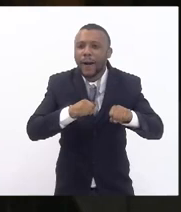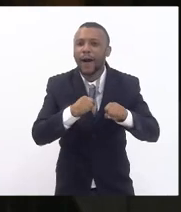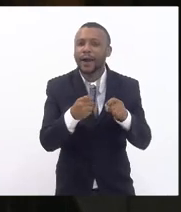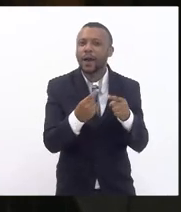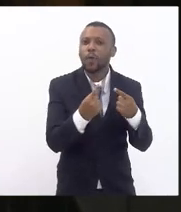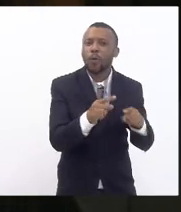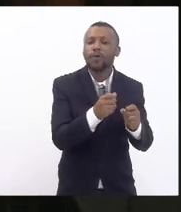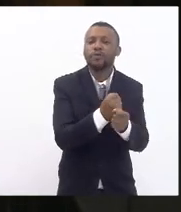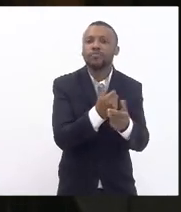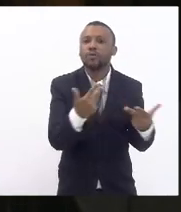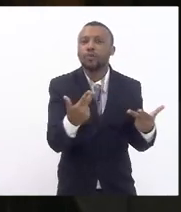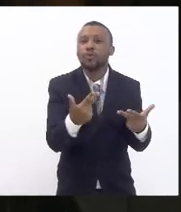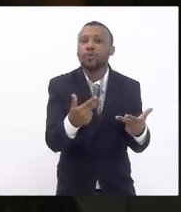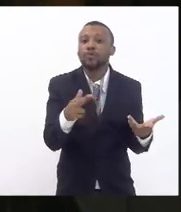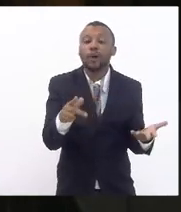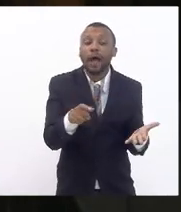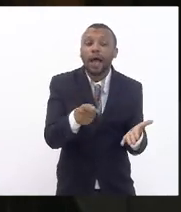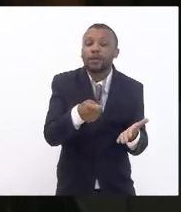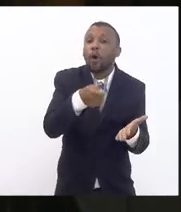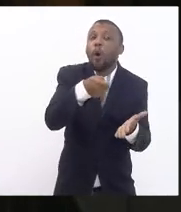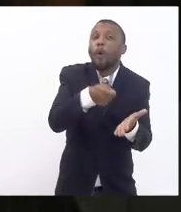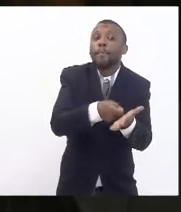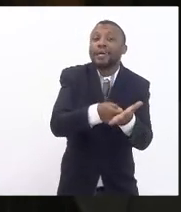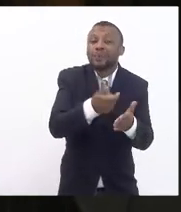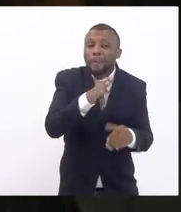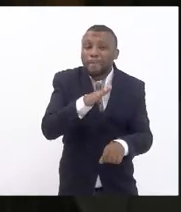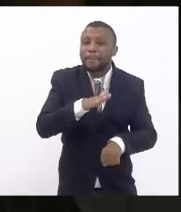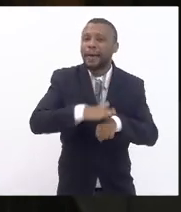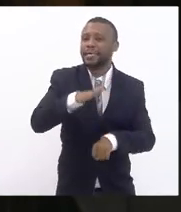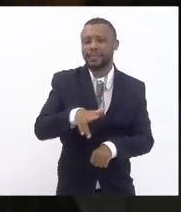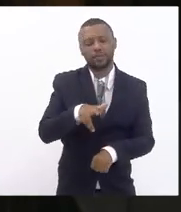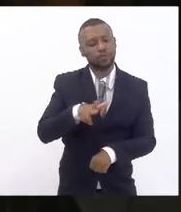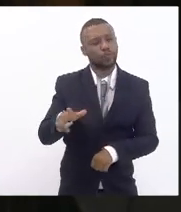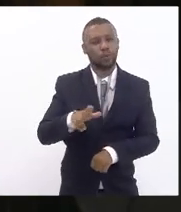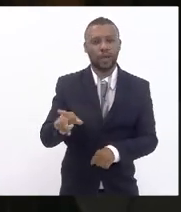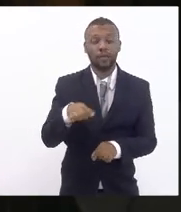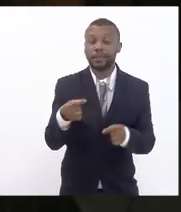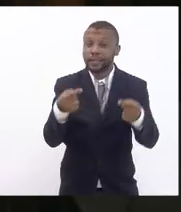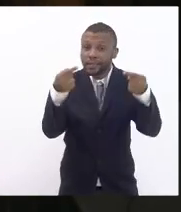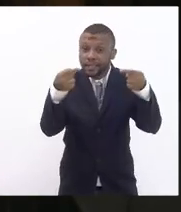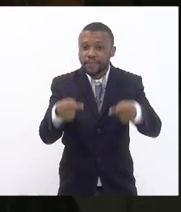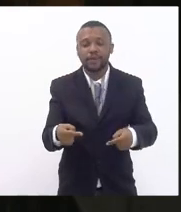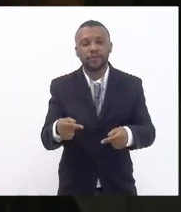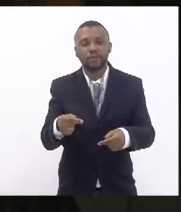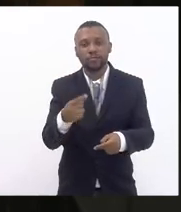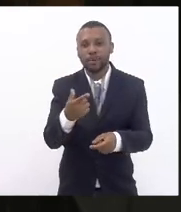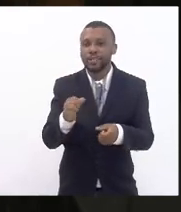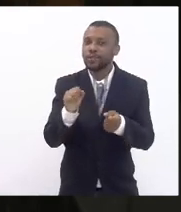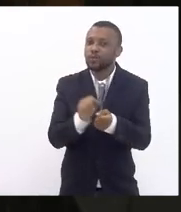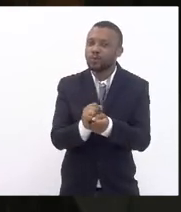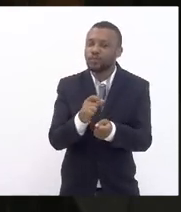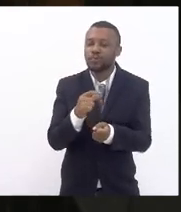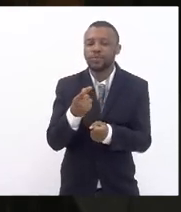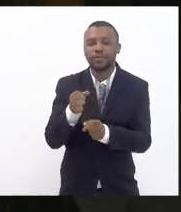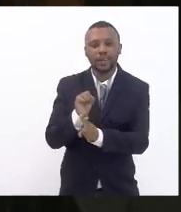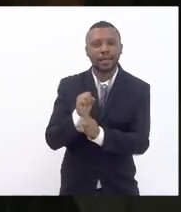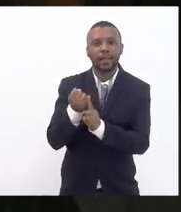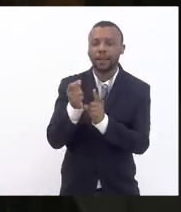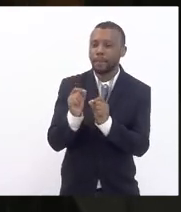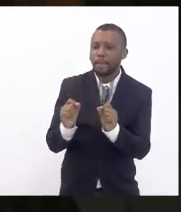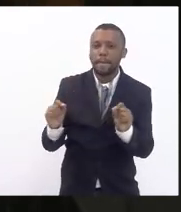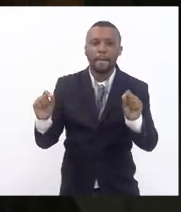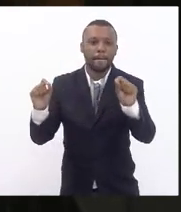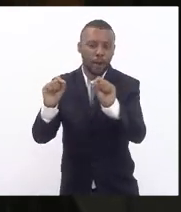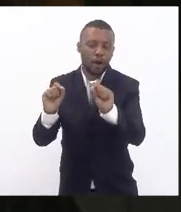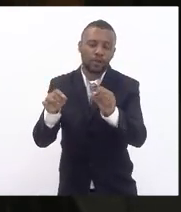ele não faz mais que a sua obrigação, né? Porque esse é um problema e um desafio para o conjunto da sociedade, e é nesse sentido que eu queria aqui